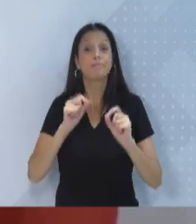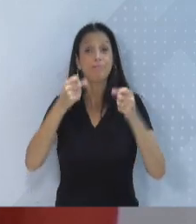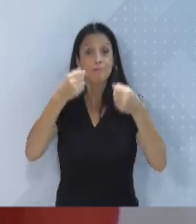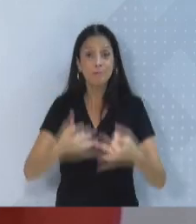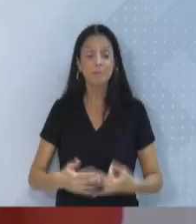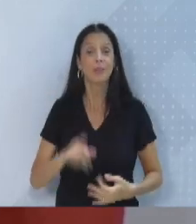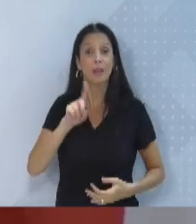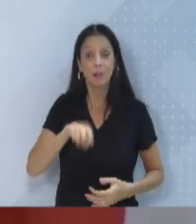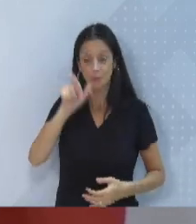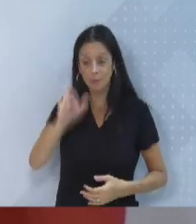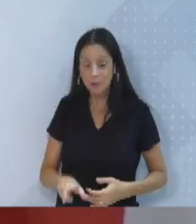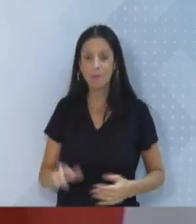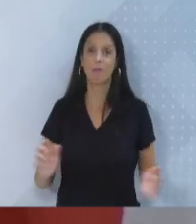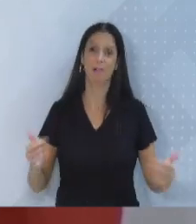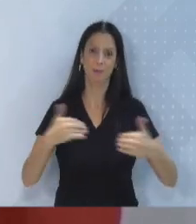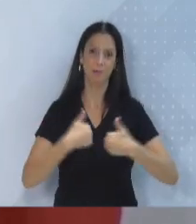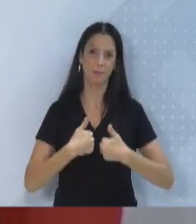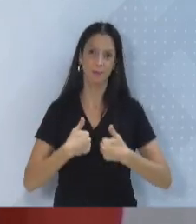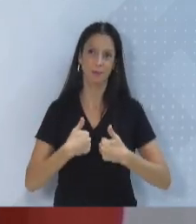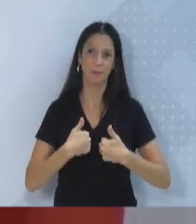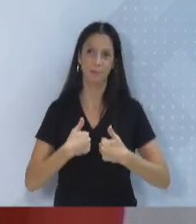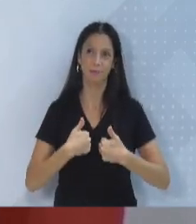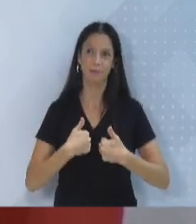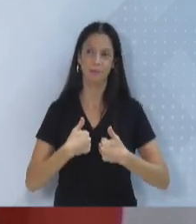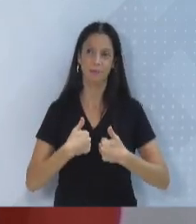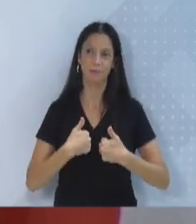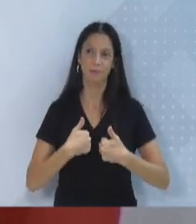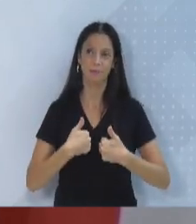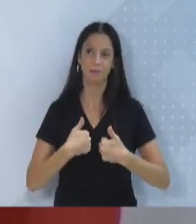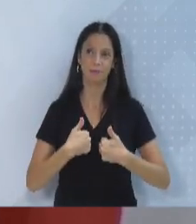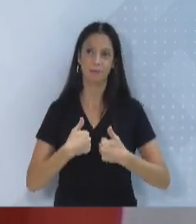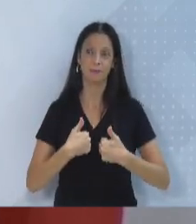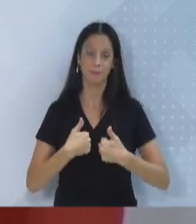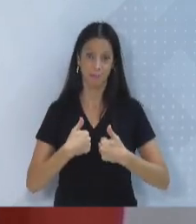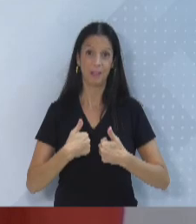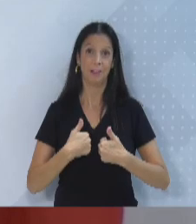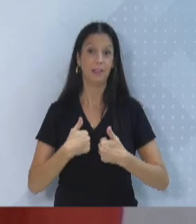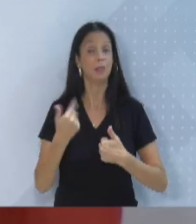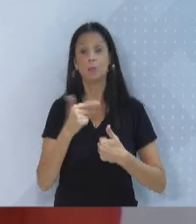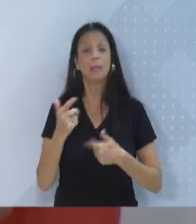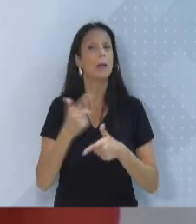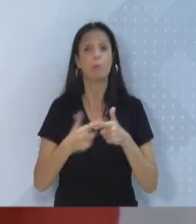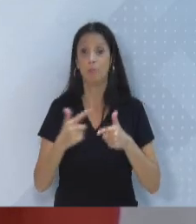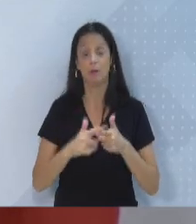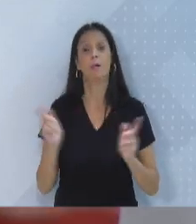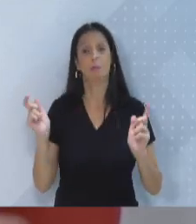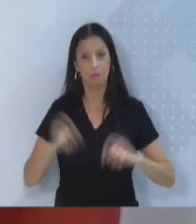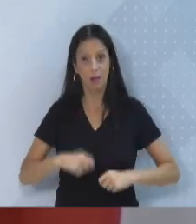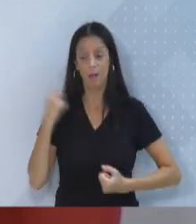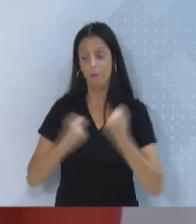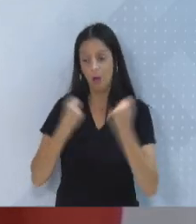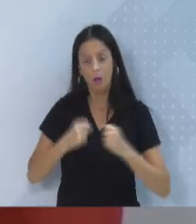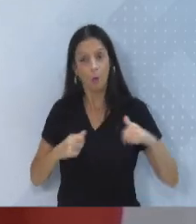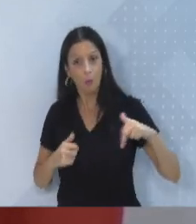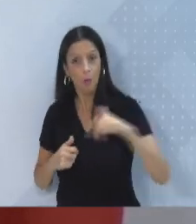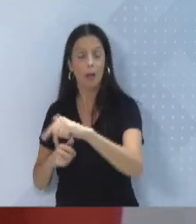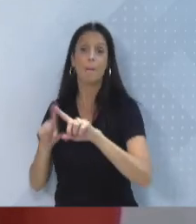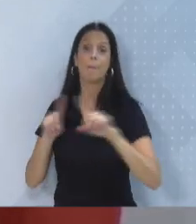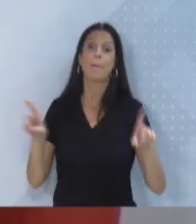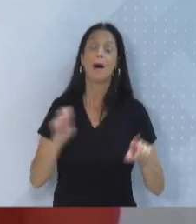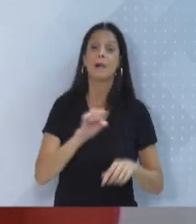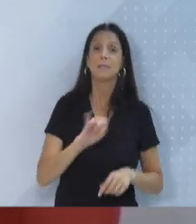criança autista, que não tenha questões de mobilidade, né, gente? Uma criança que usa muleta, um cadeirante,